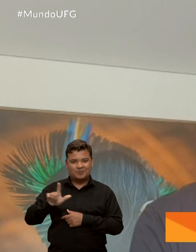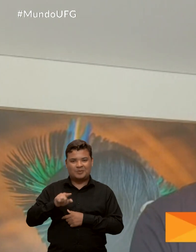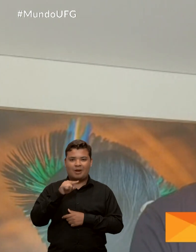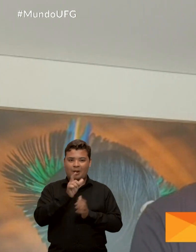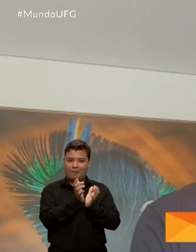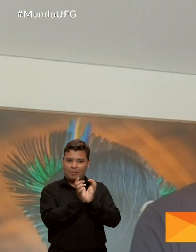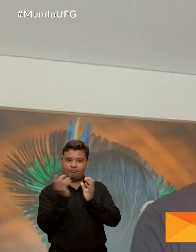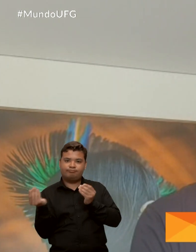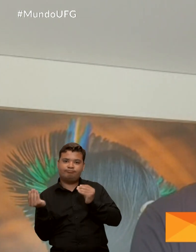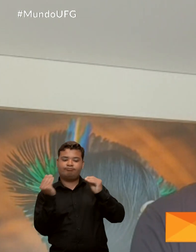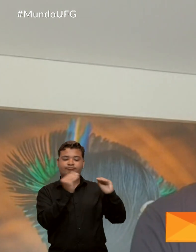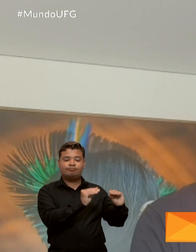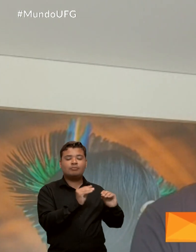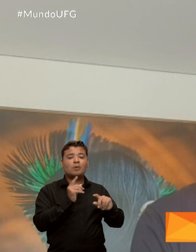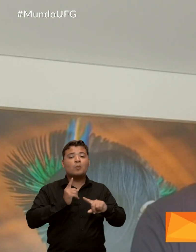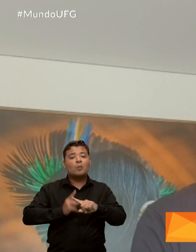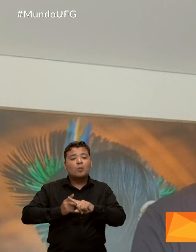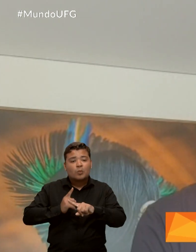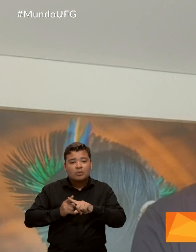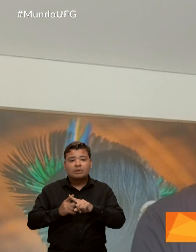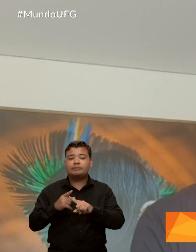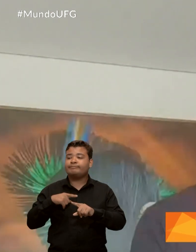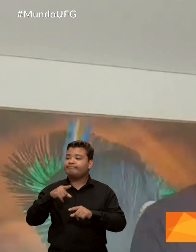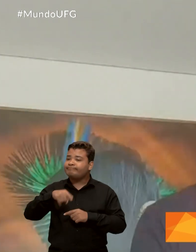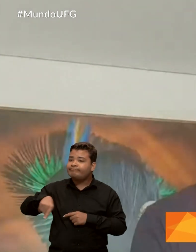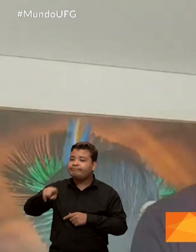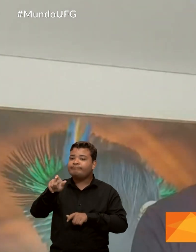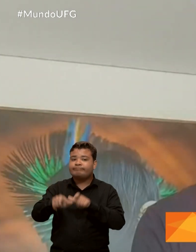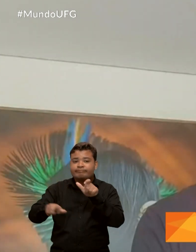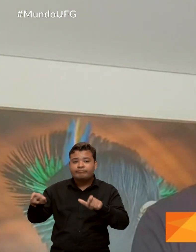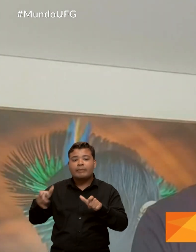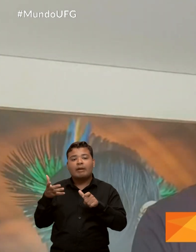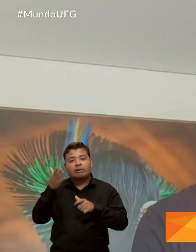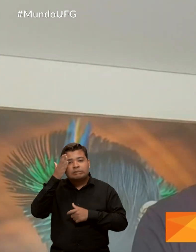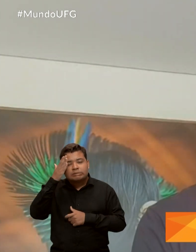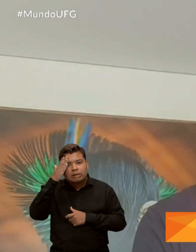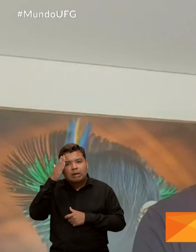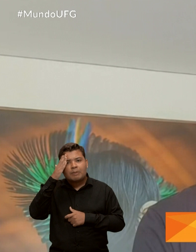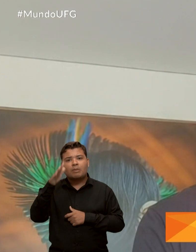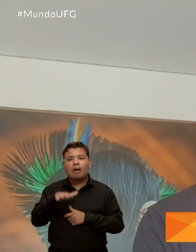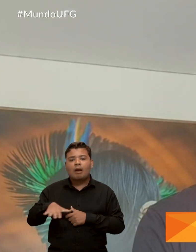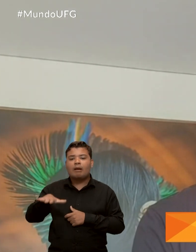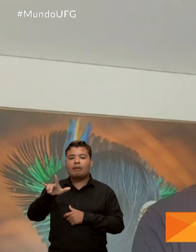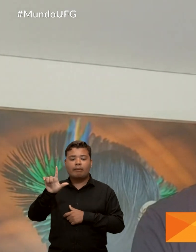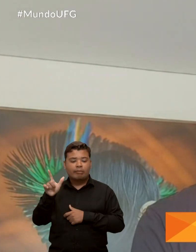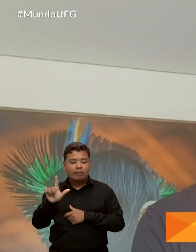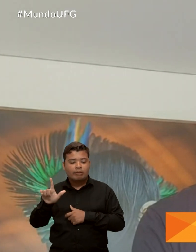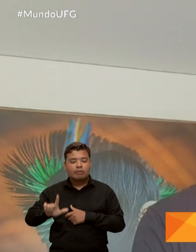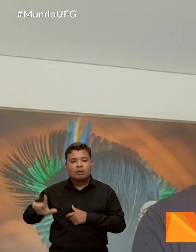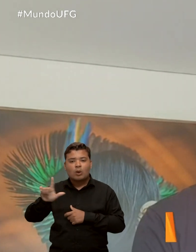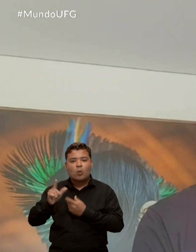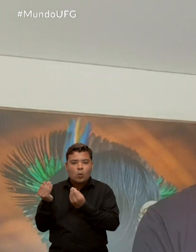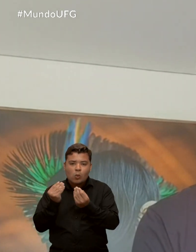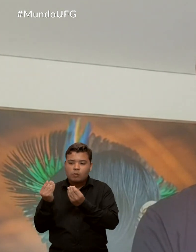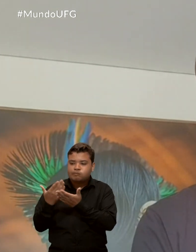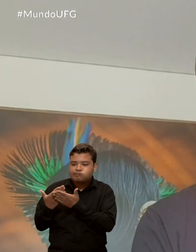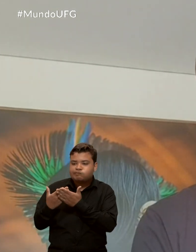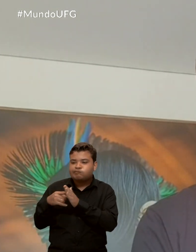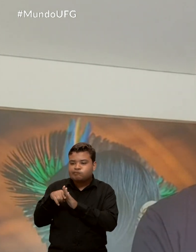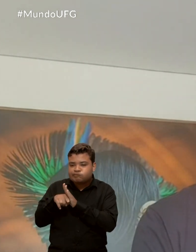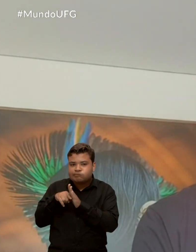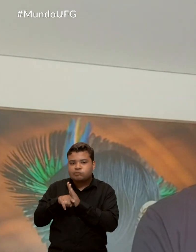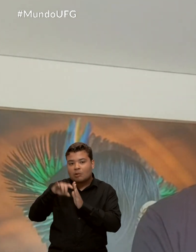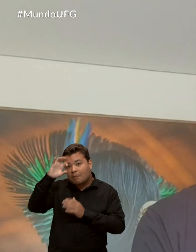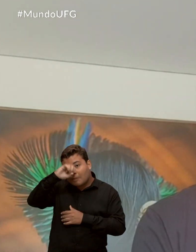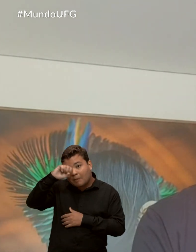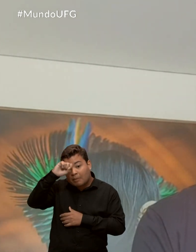para atender essa demanda de pessoas que querem aprofundar um pouco mais os estudos nesse assunto, né?